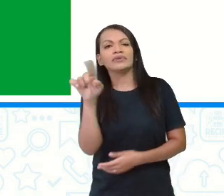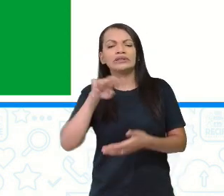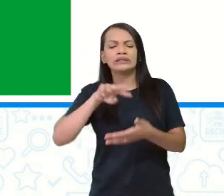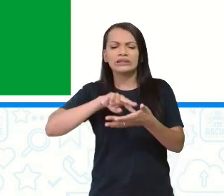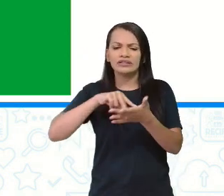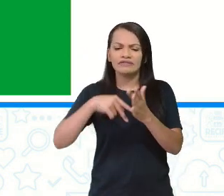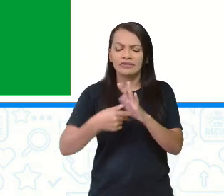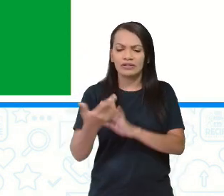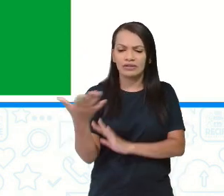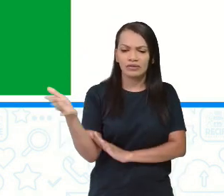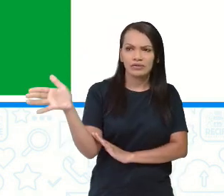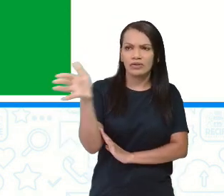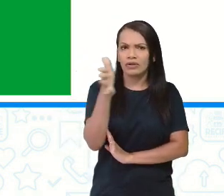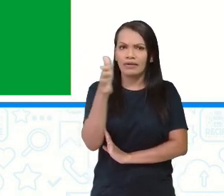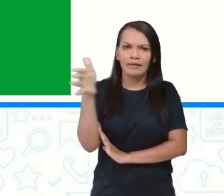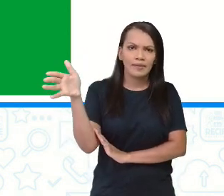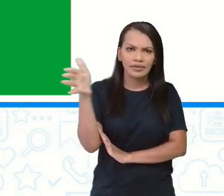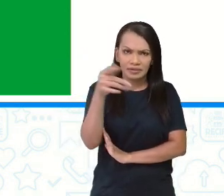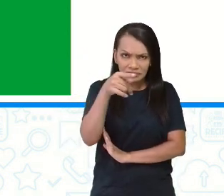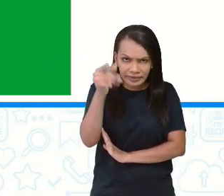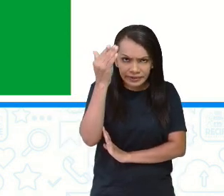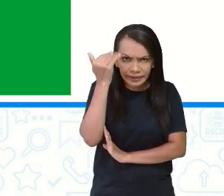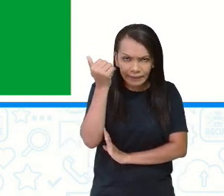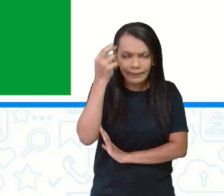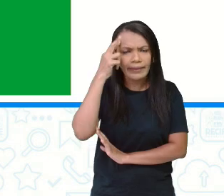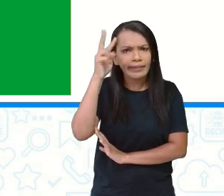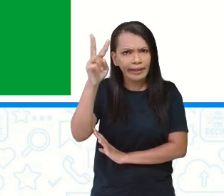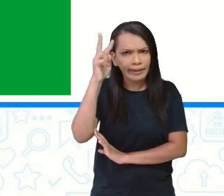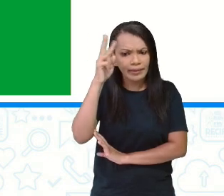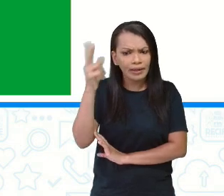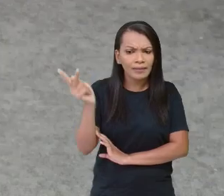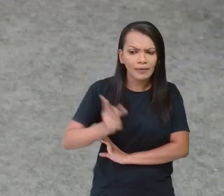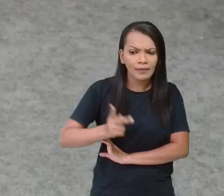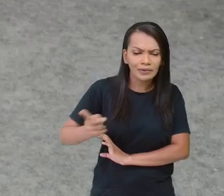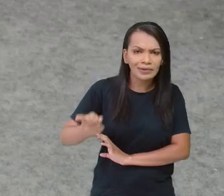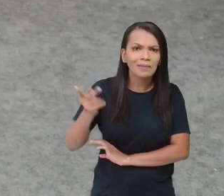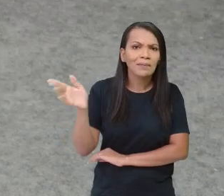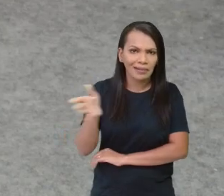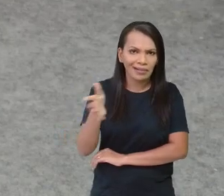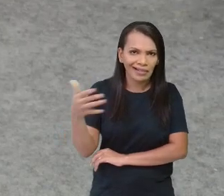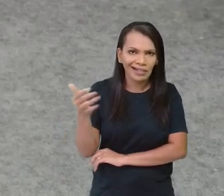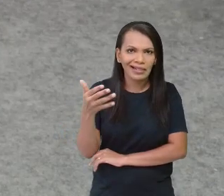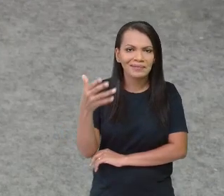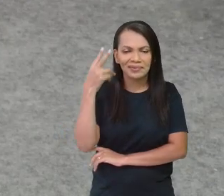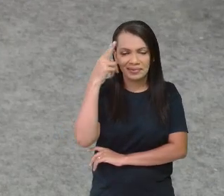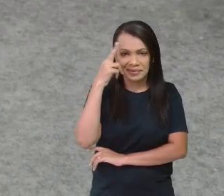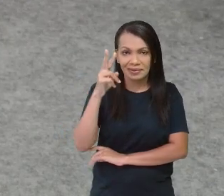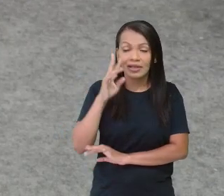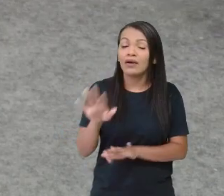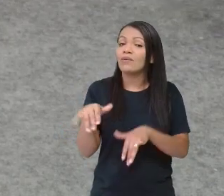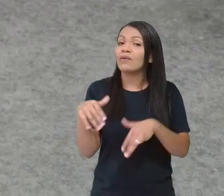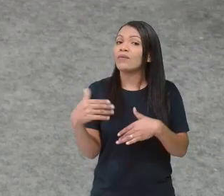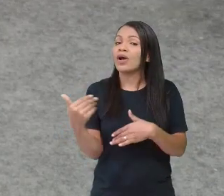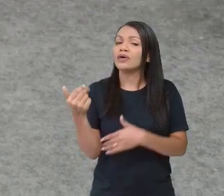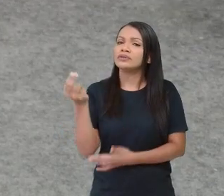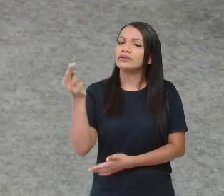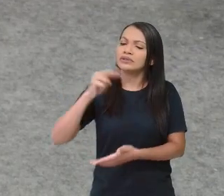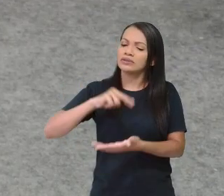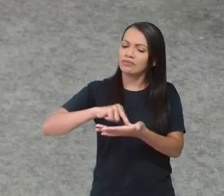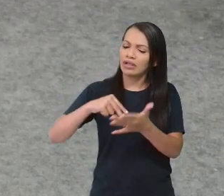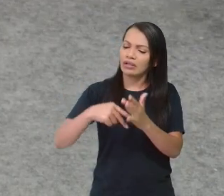nossa bandeira. E aí? Lembra, professora Josi? Lembra, professora Kátia? Eu lembro. Qual é o significado da nossa